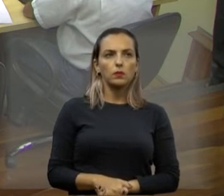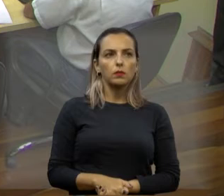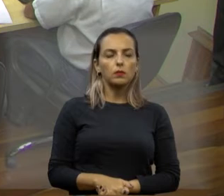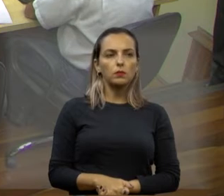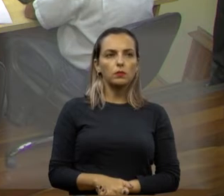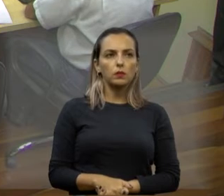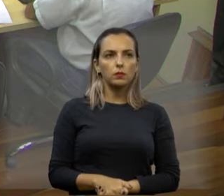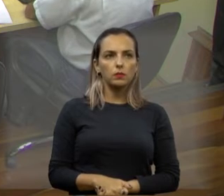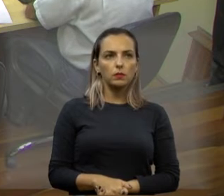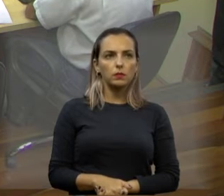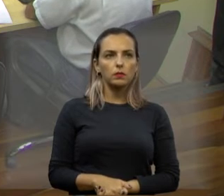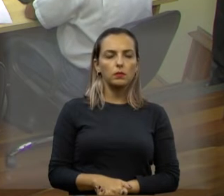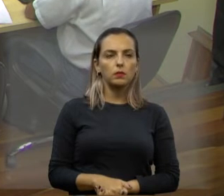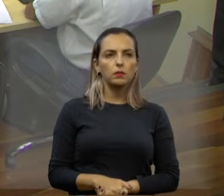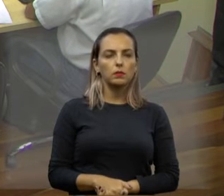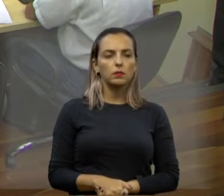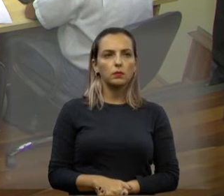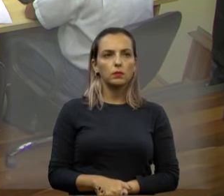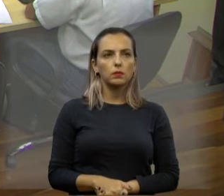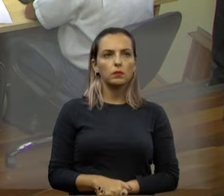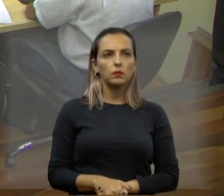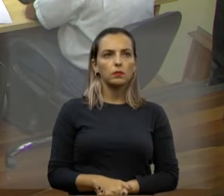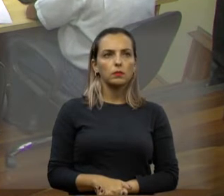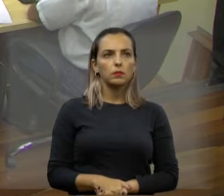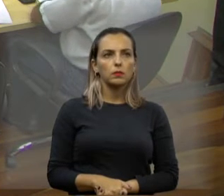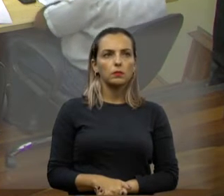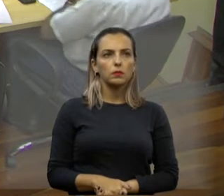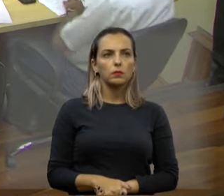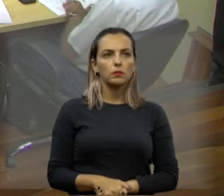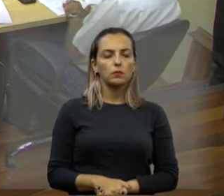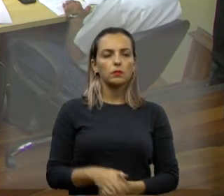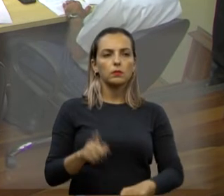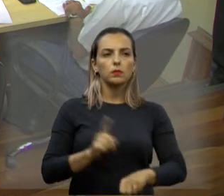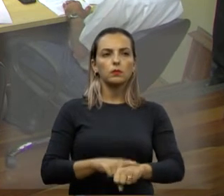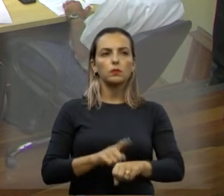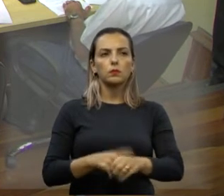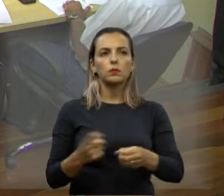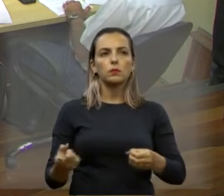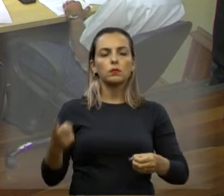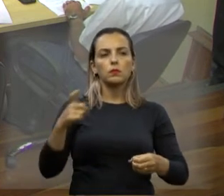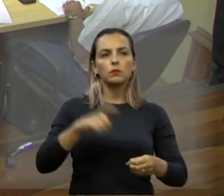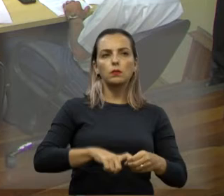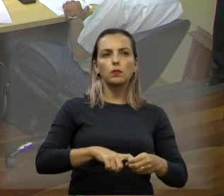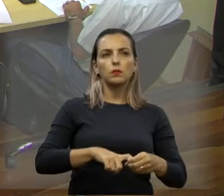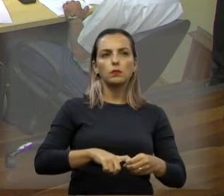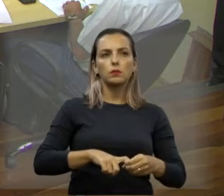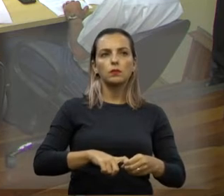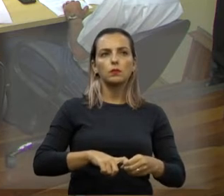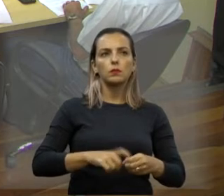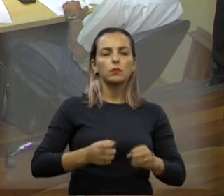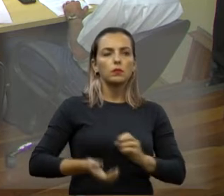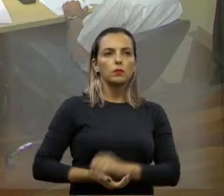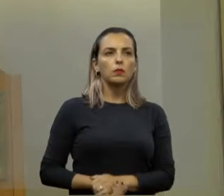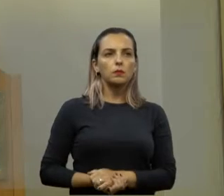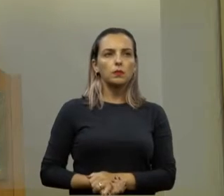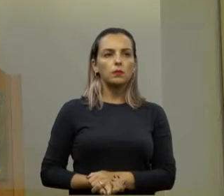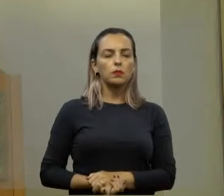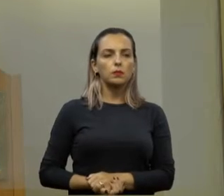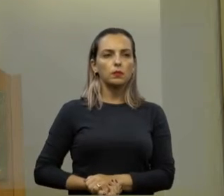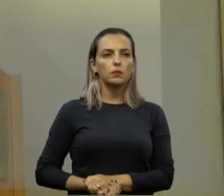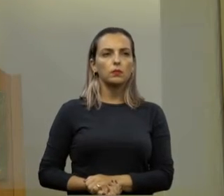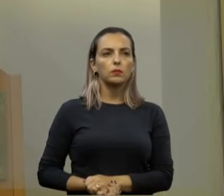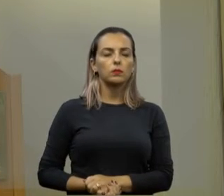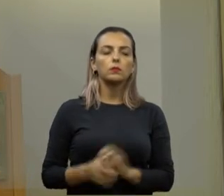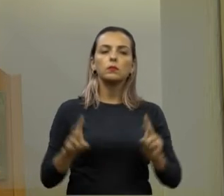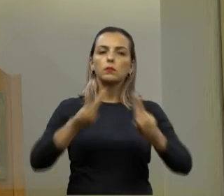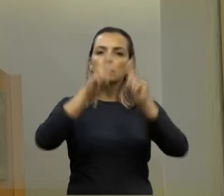e sem cloro tem vamos restabelecer a fala da vereadora Luna Meyer por favor voltando ao